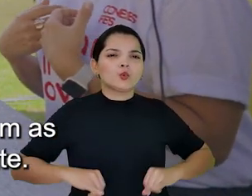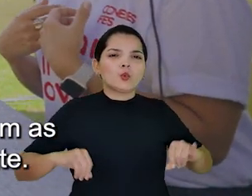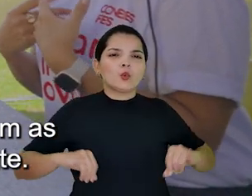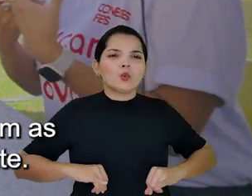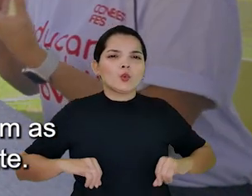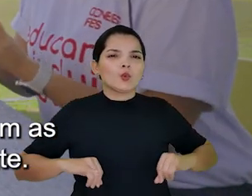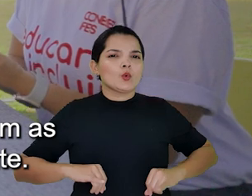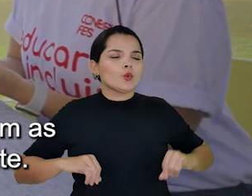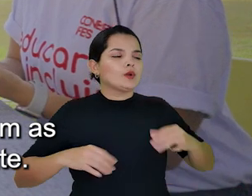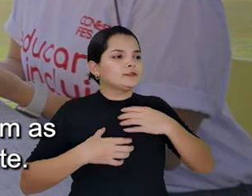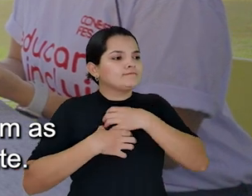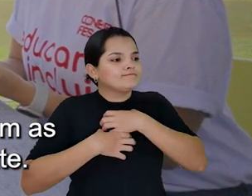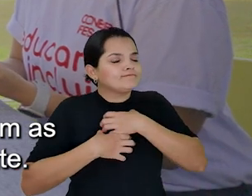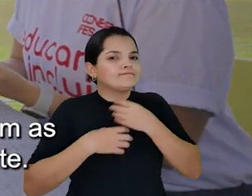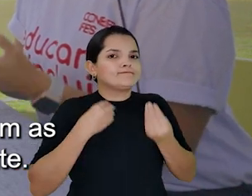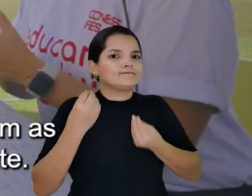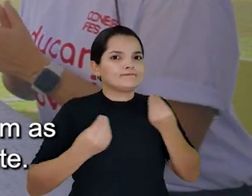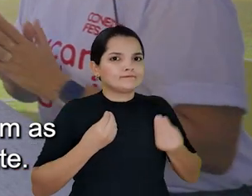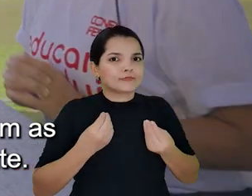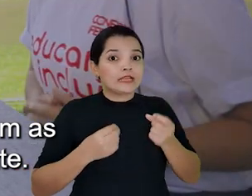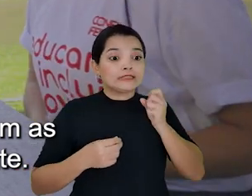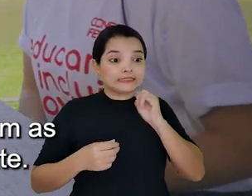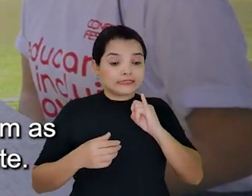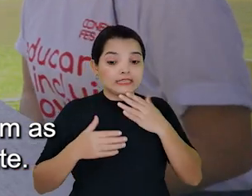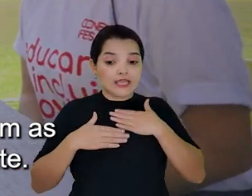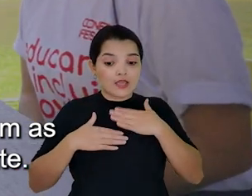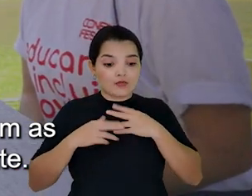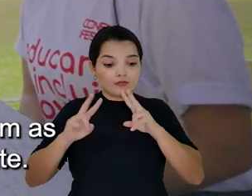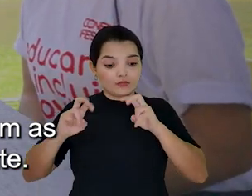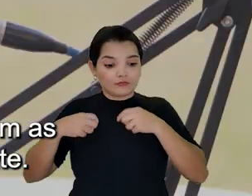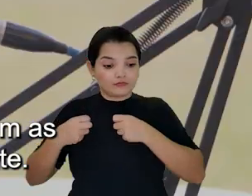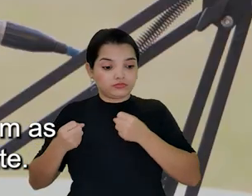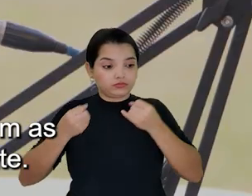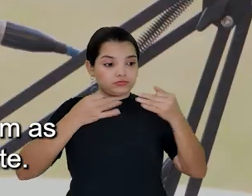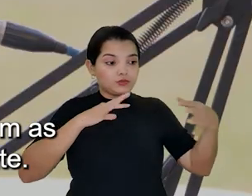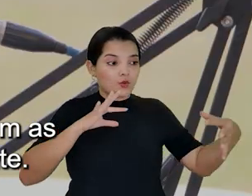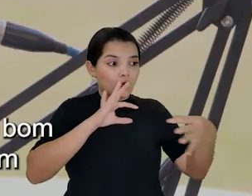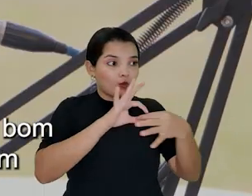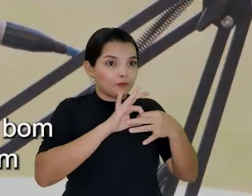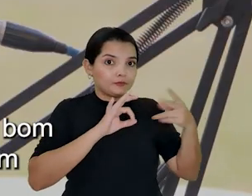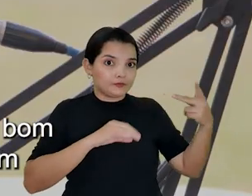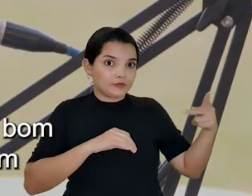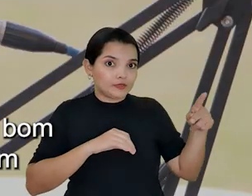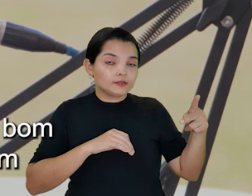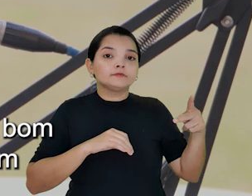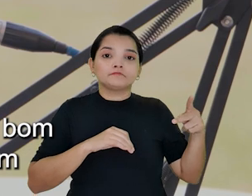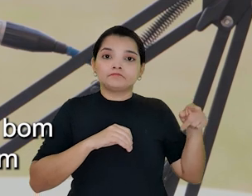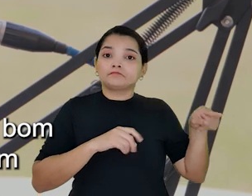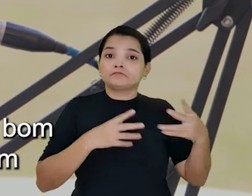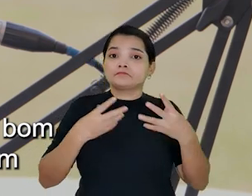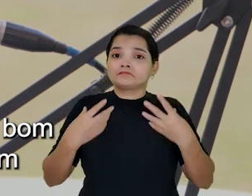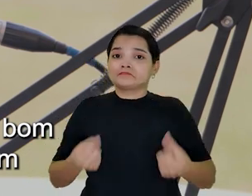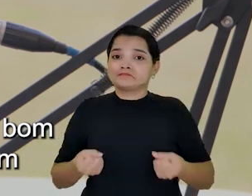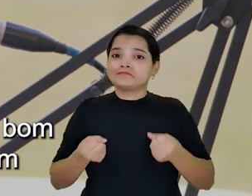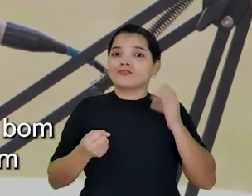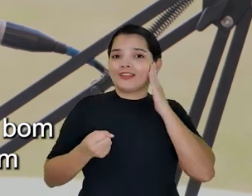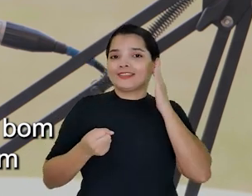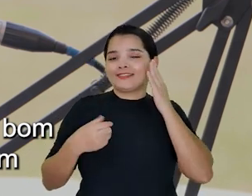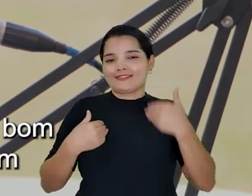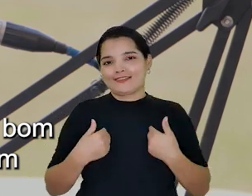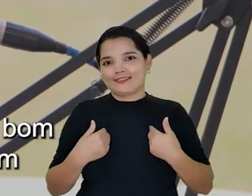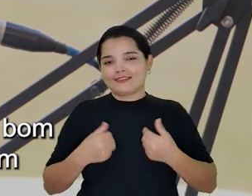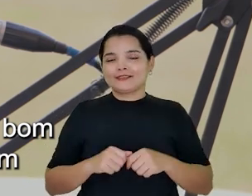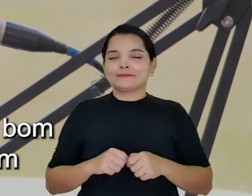minha mensagem com as dores do outro ele vai me ouvir perfeitamente agora Tati assim a gente